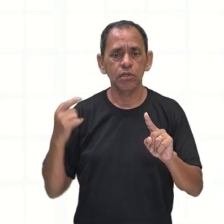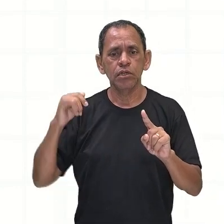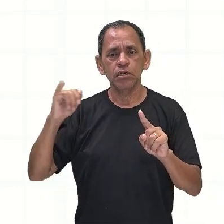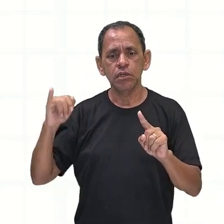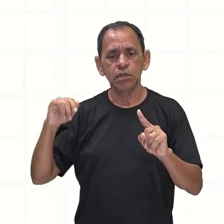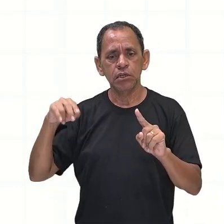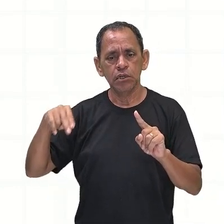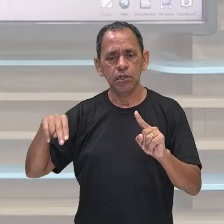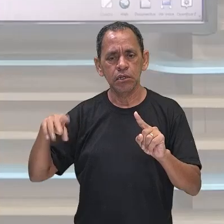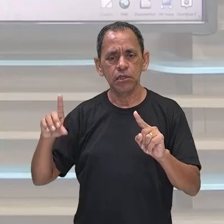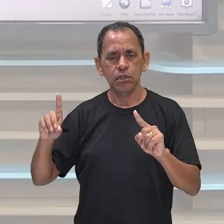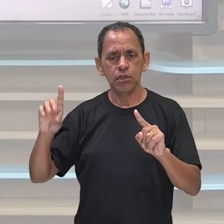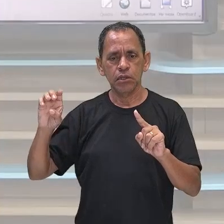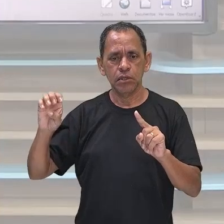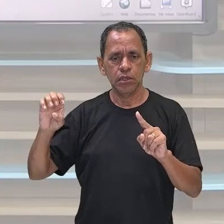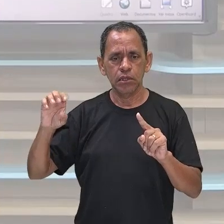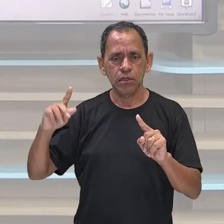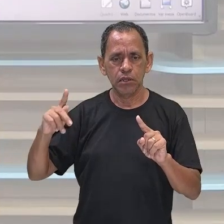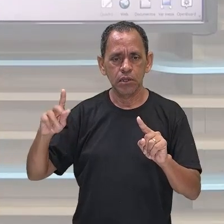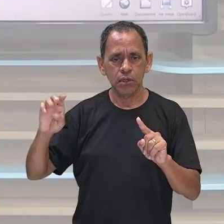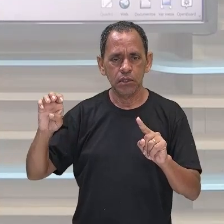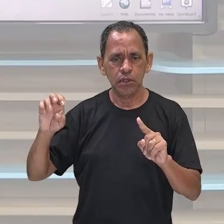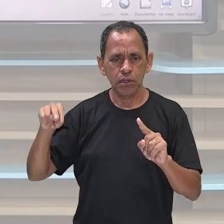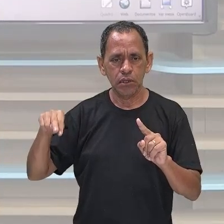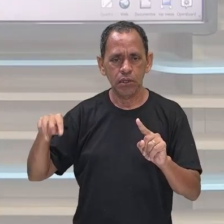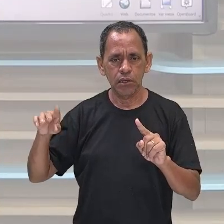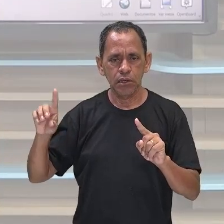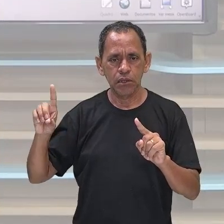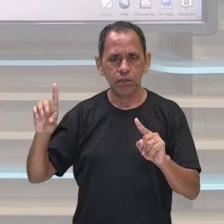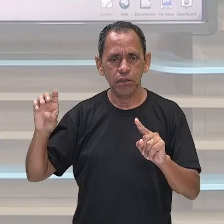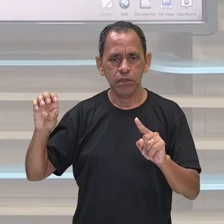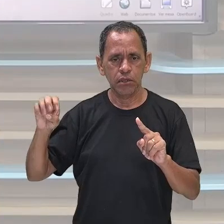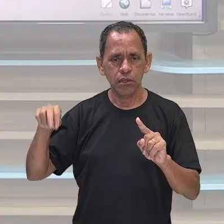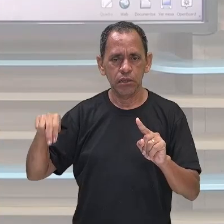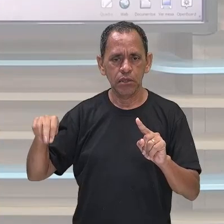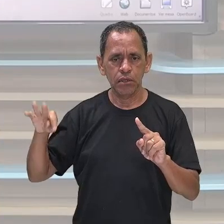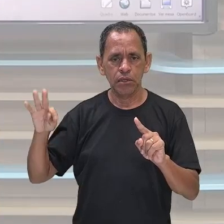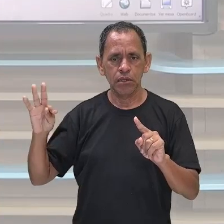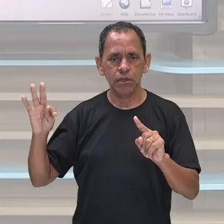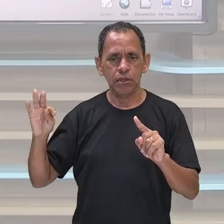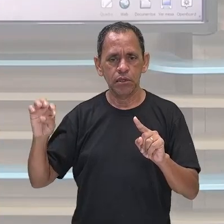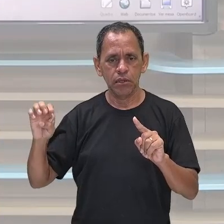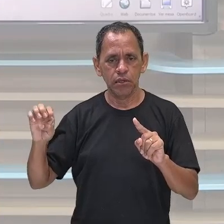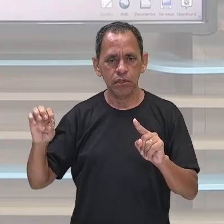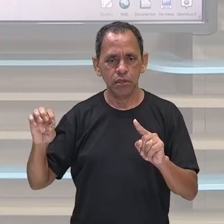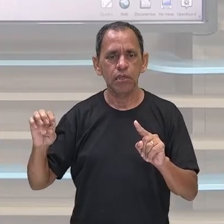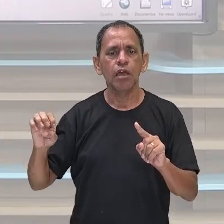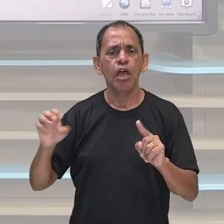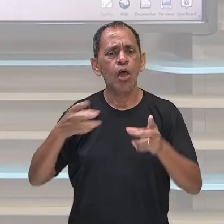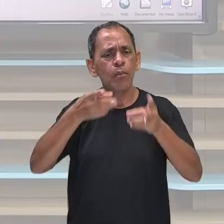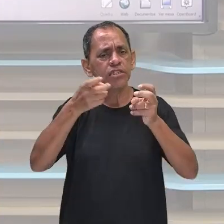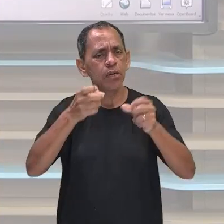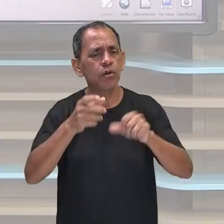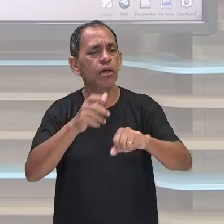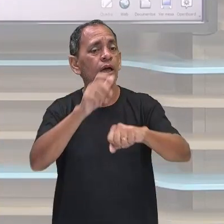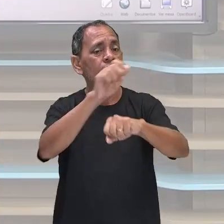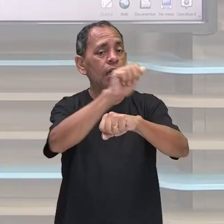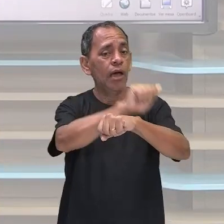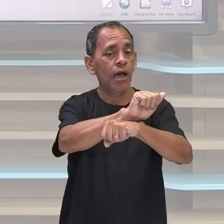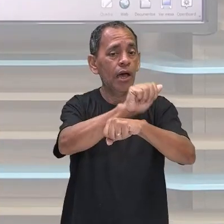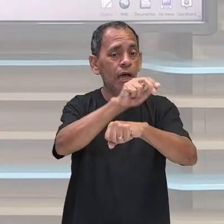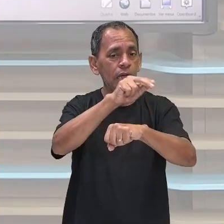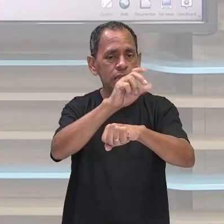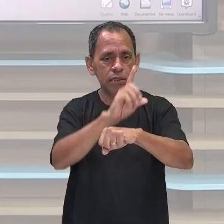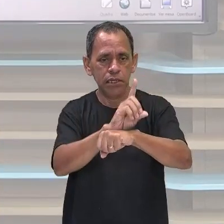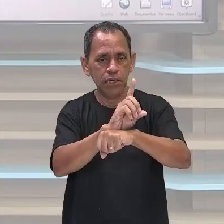do aposto, diferente do adjunto adverbial, do adjunto adnominal, certo? Ele não